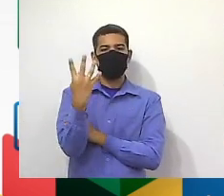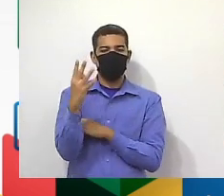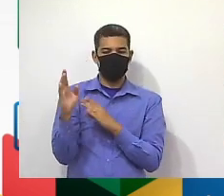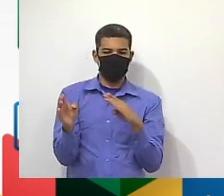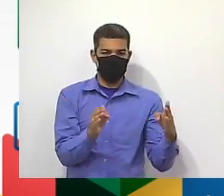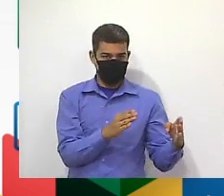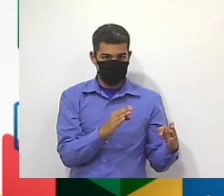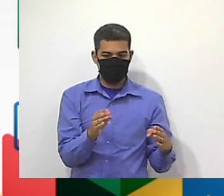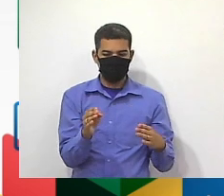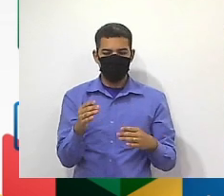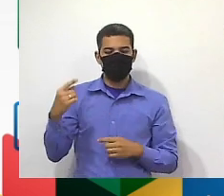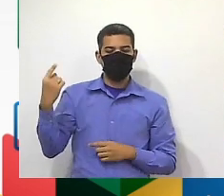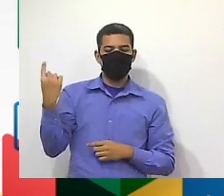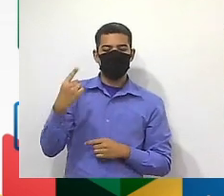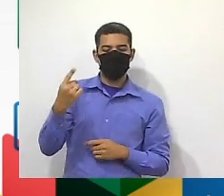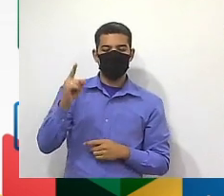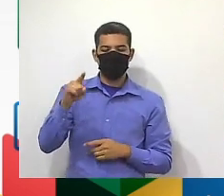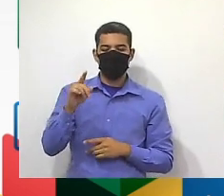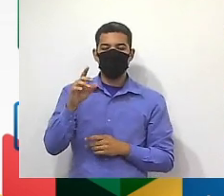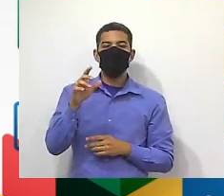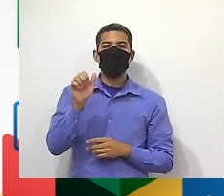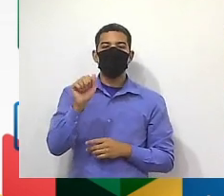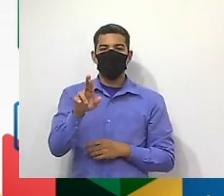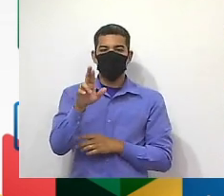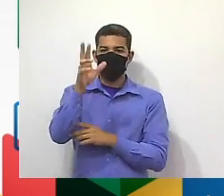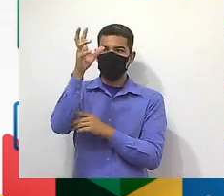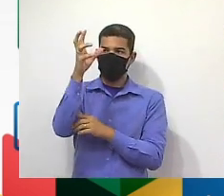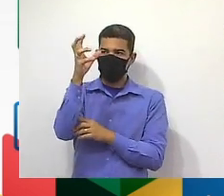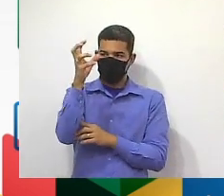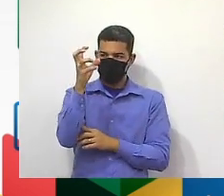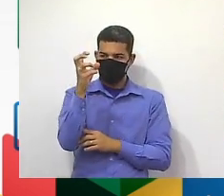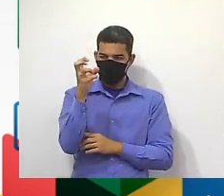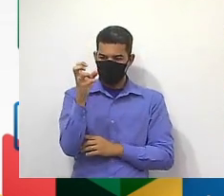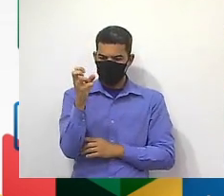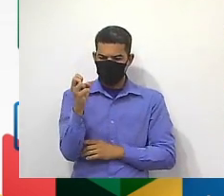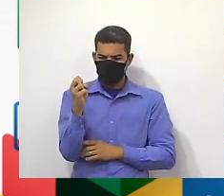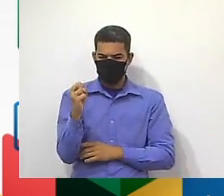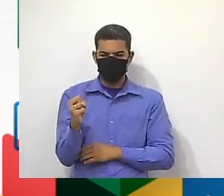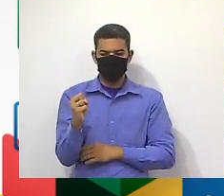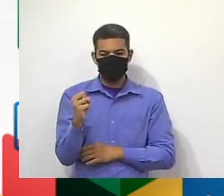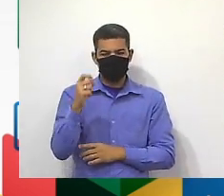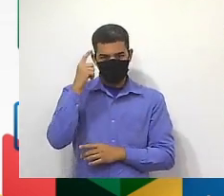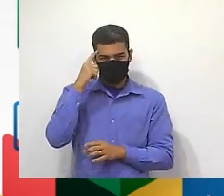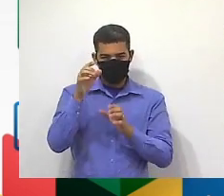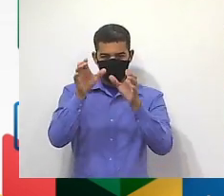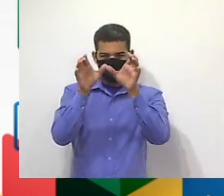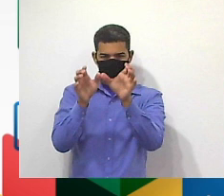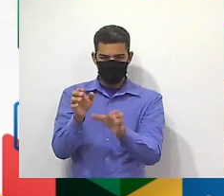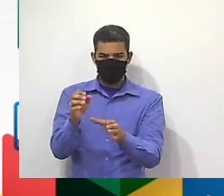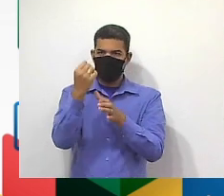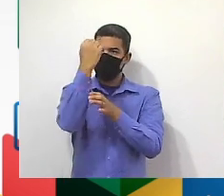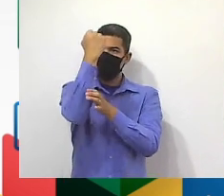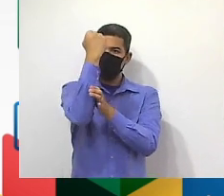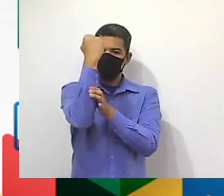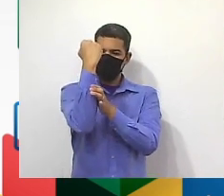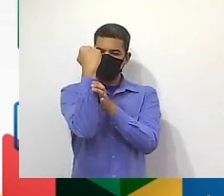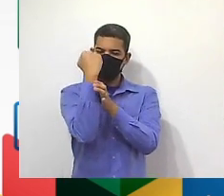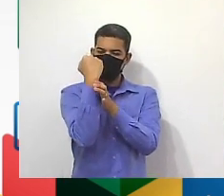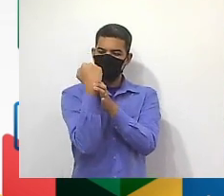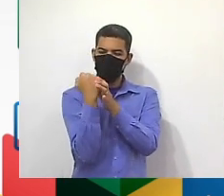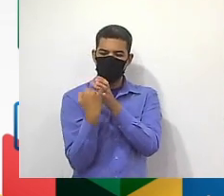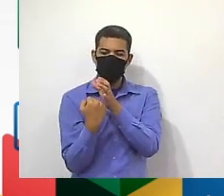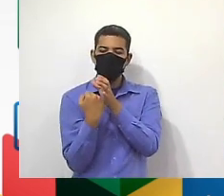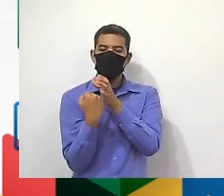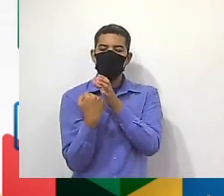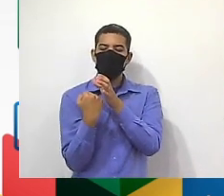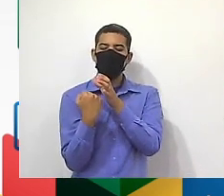A primeira etapa é a aspiração, onde o cilindro, onde o local de queima do combustível vai acontecer, passa